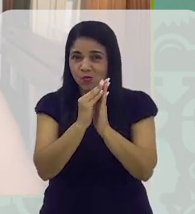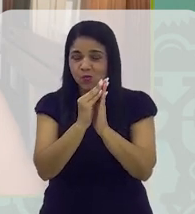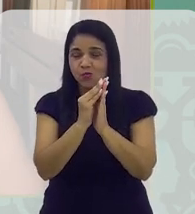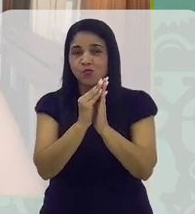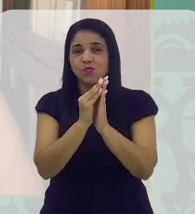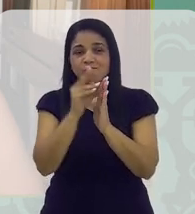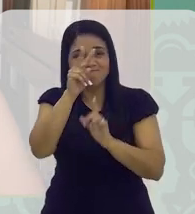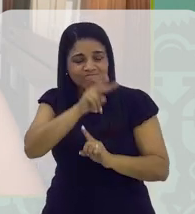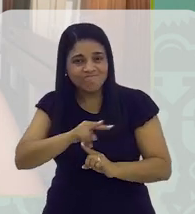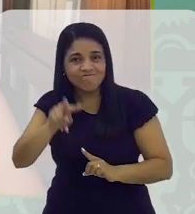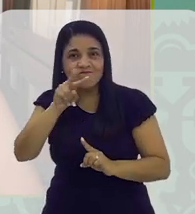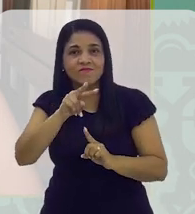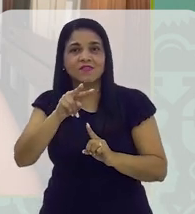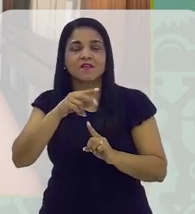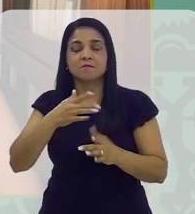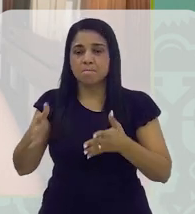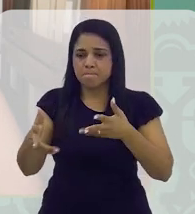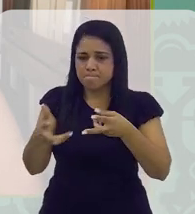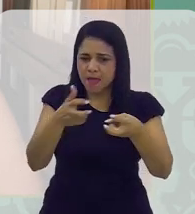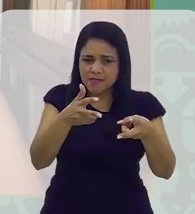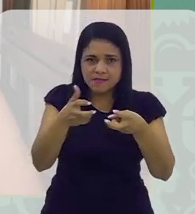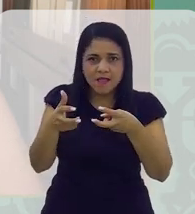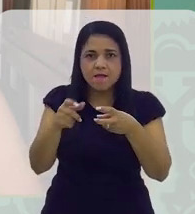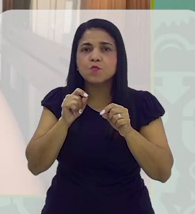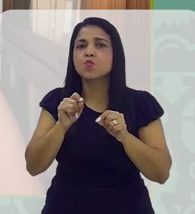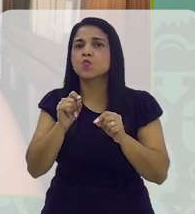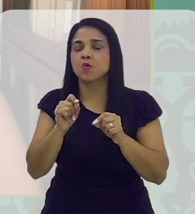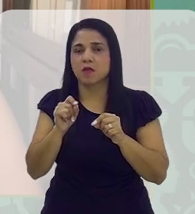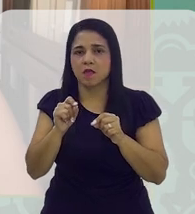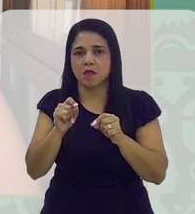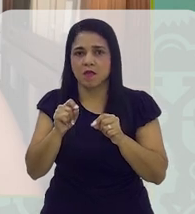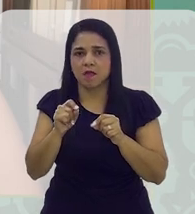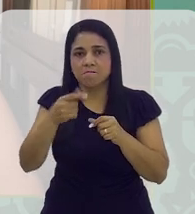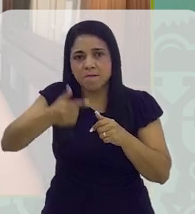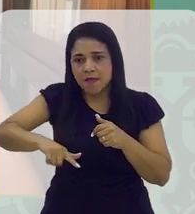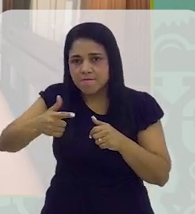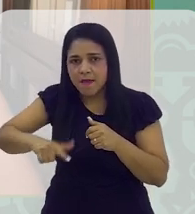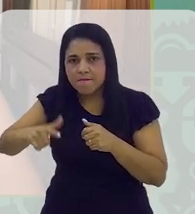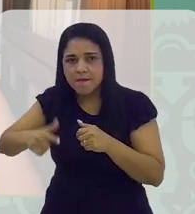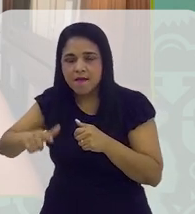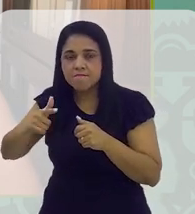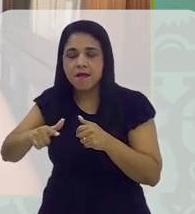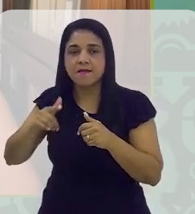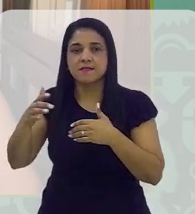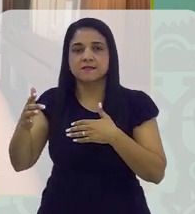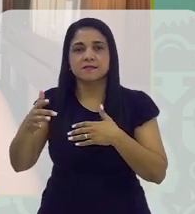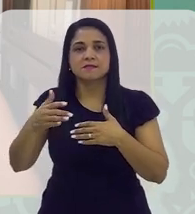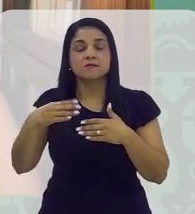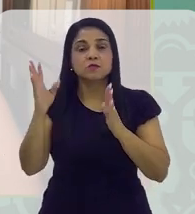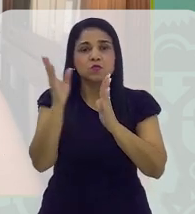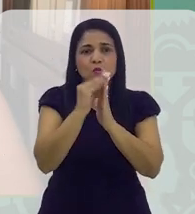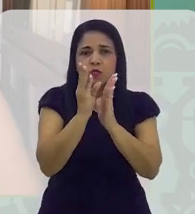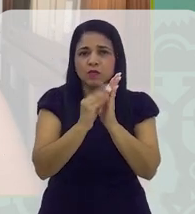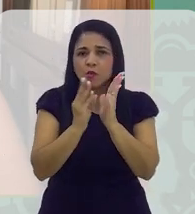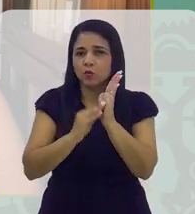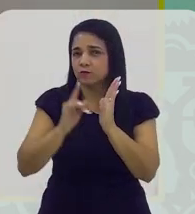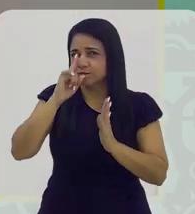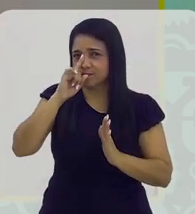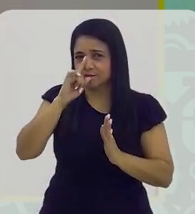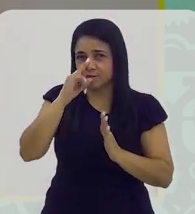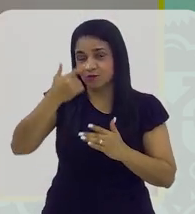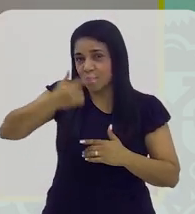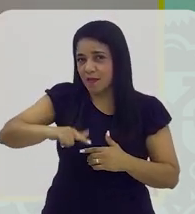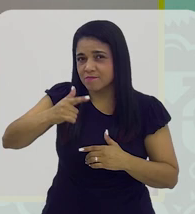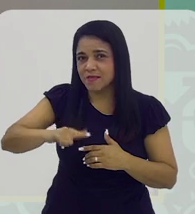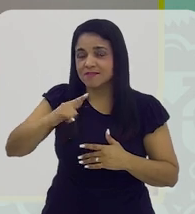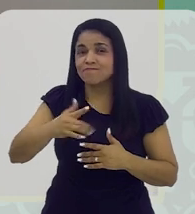conteúdo. E cada vez mais que eles vão assistindo, a gente vai percebendo que eles vão acessando cada vez mais conteúdos mais